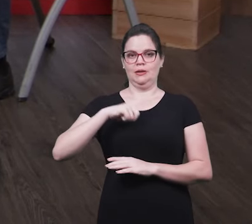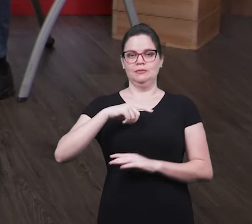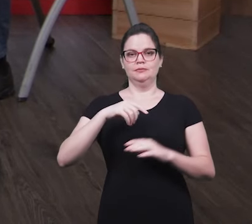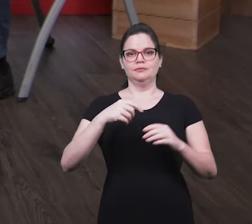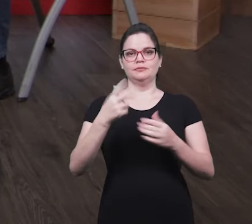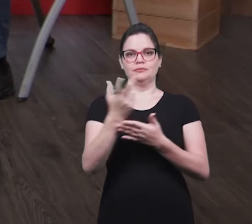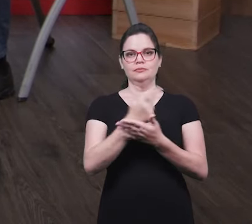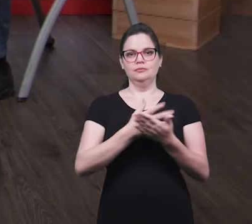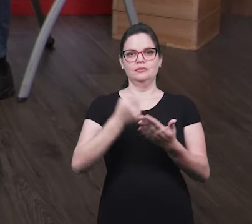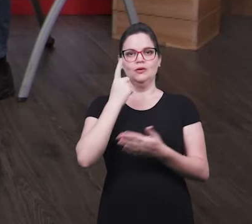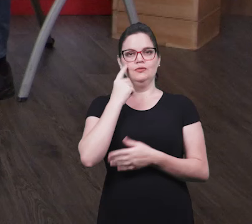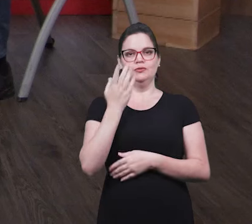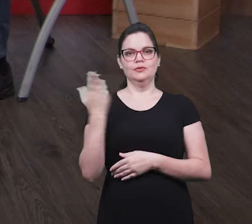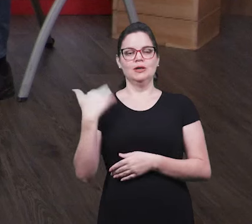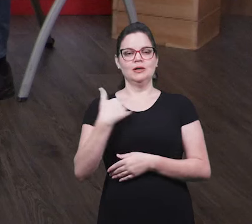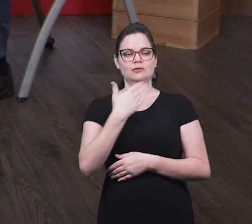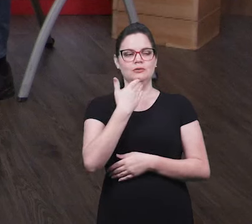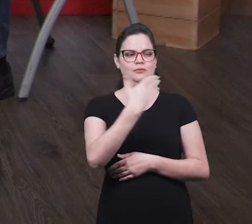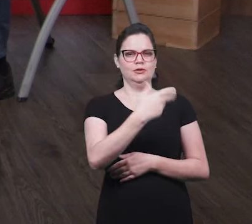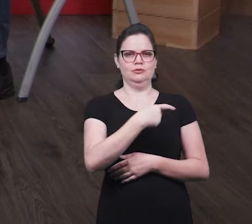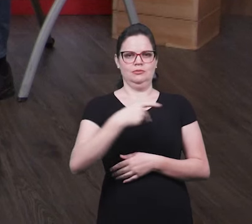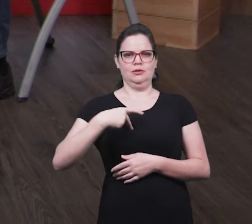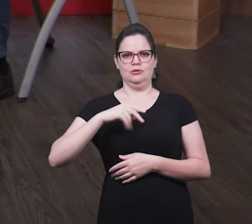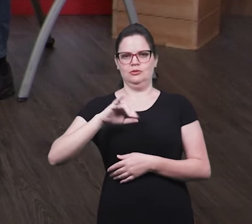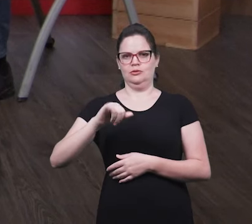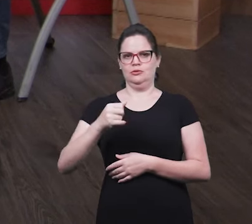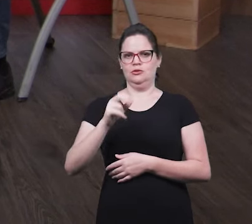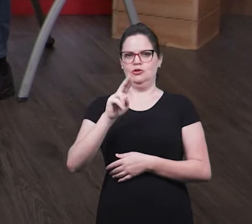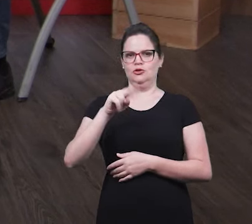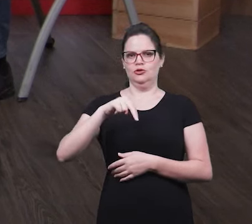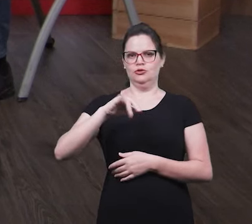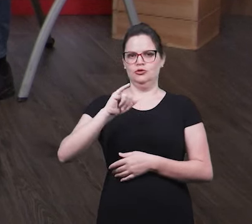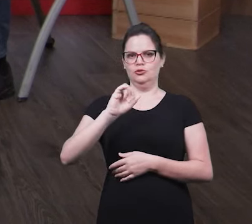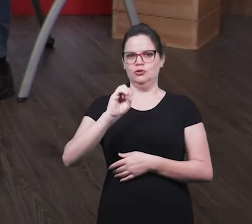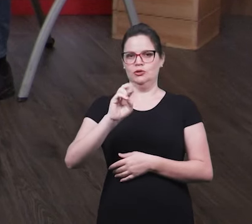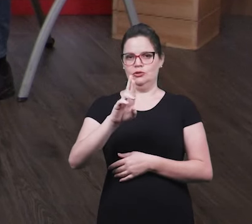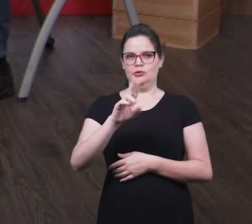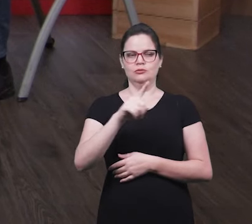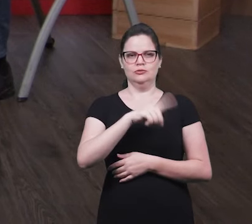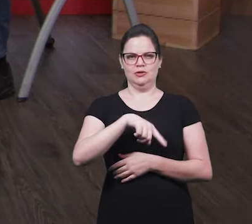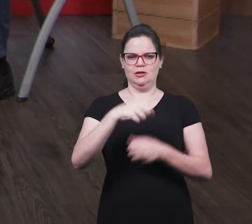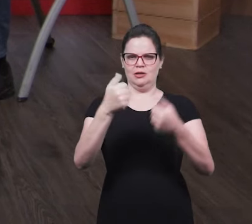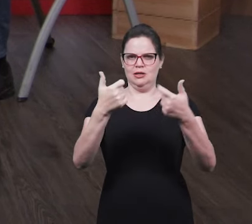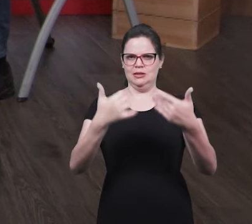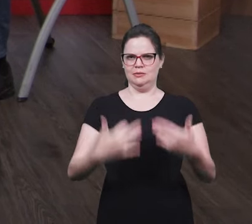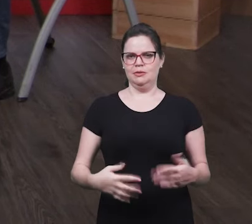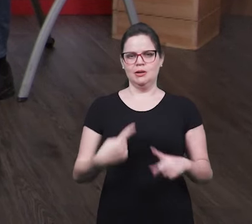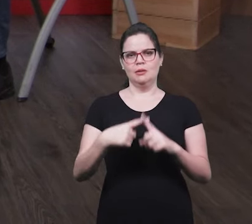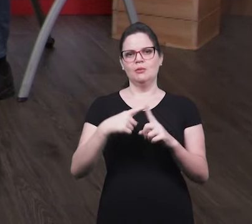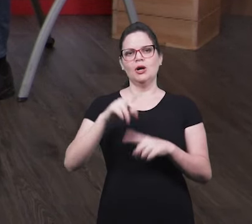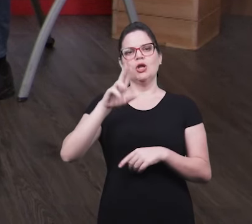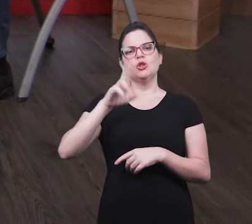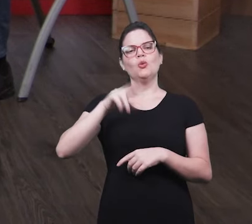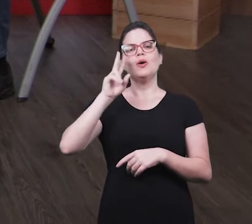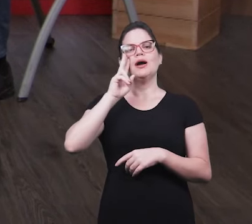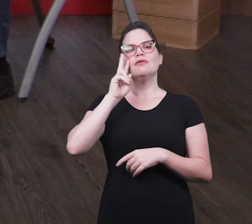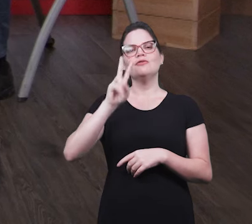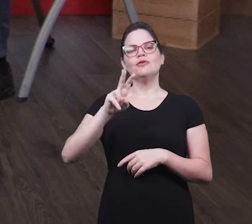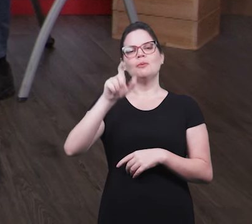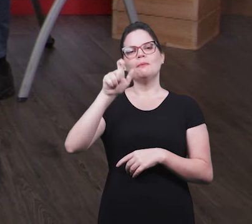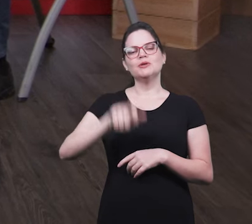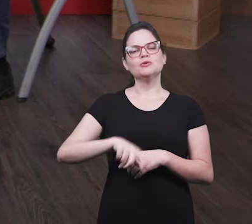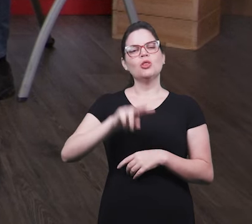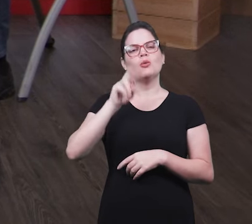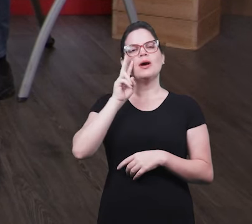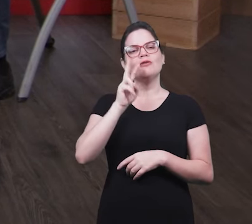Eu vou até passar já a palavra. Júlio, explica para aquele que nunca viu esse